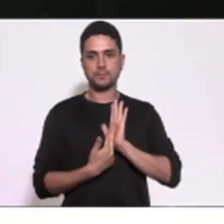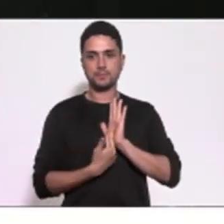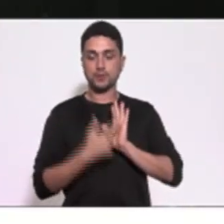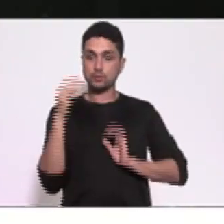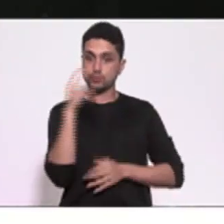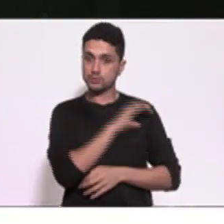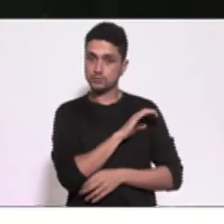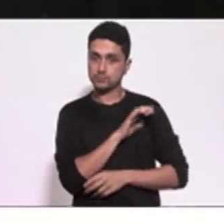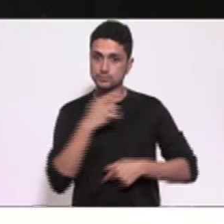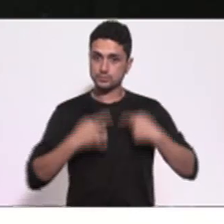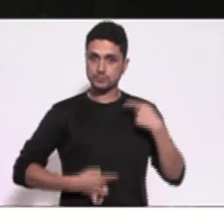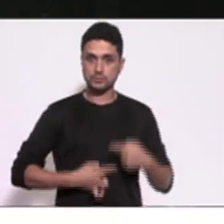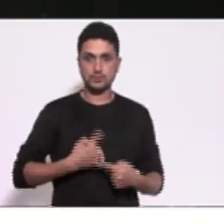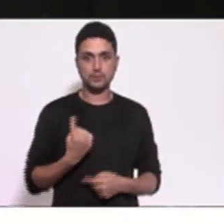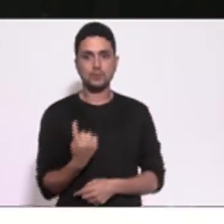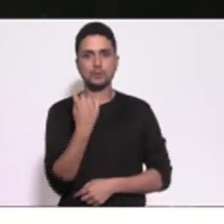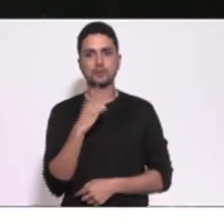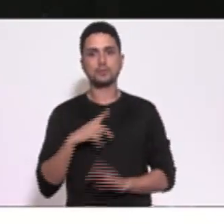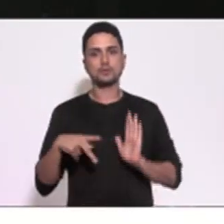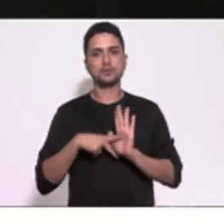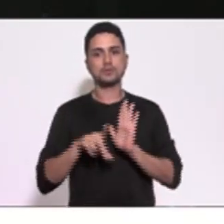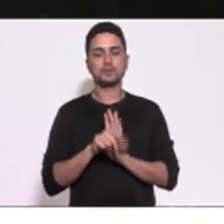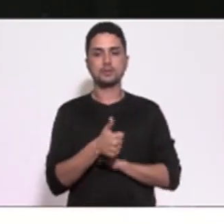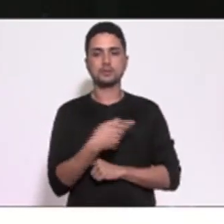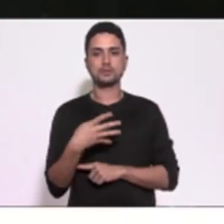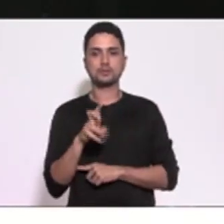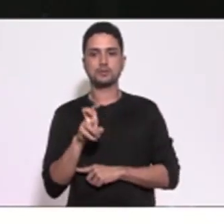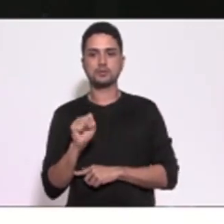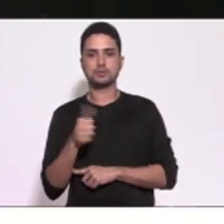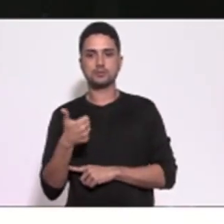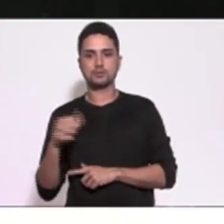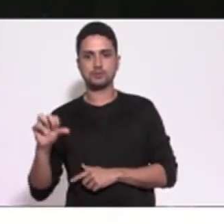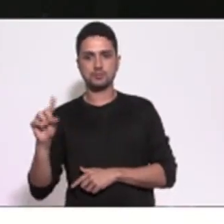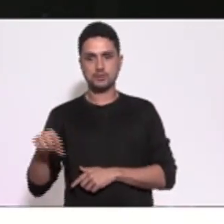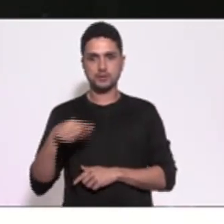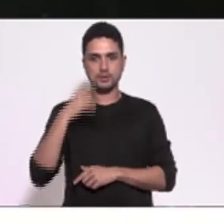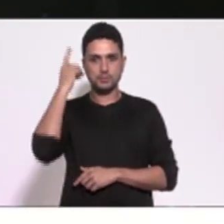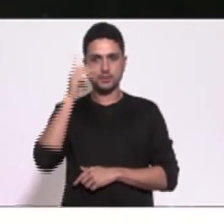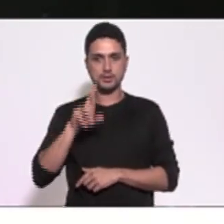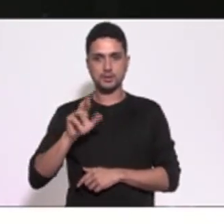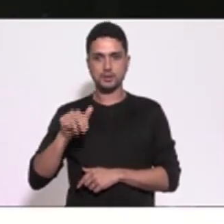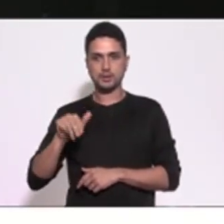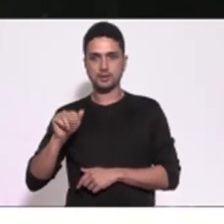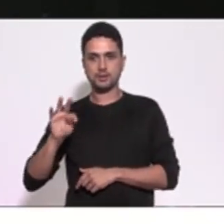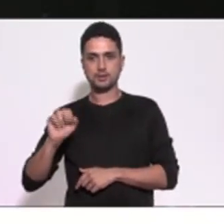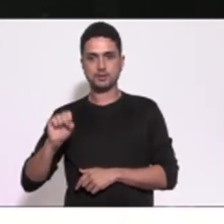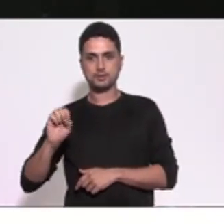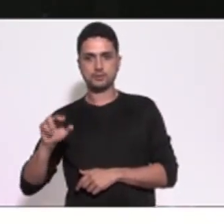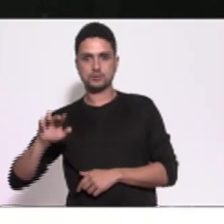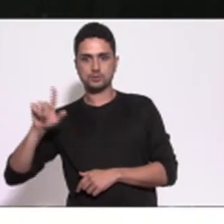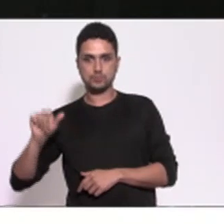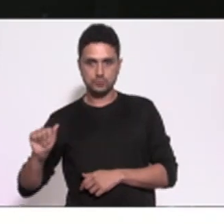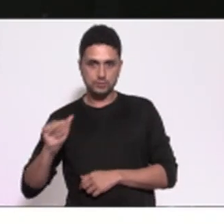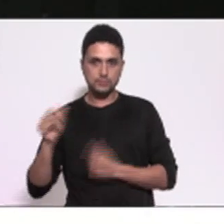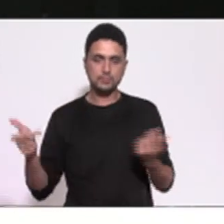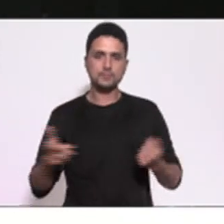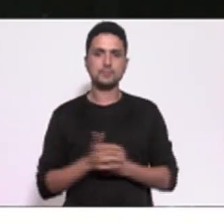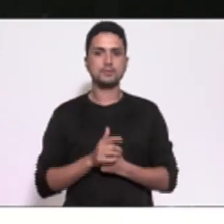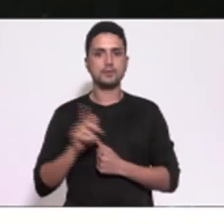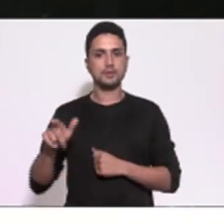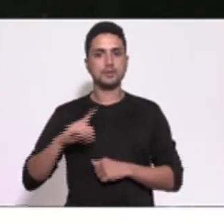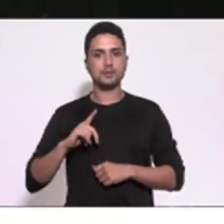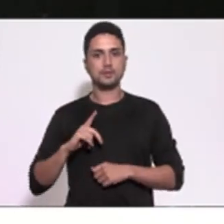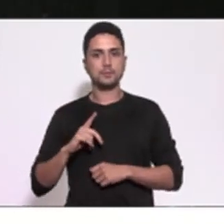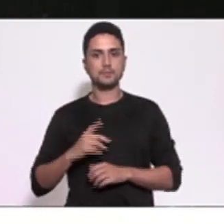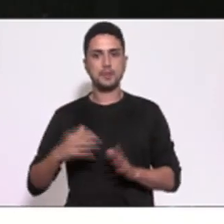de lei 1458 de 19, de autoria da deputada Renata Souza, que declara patrimônio cultural de natureza imaterial do